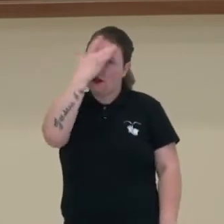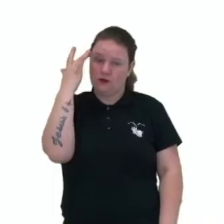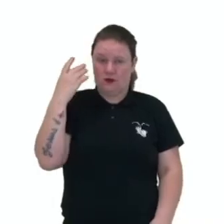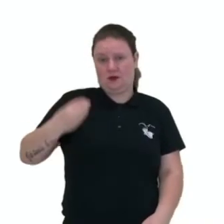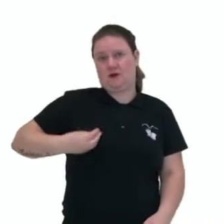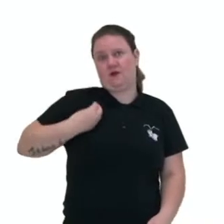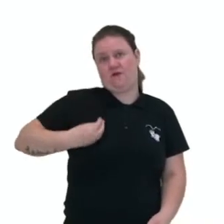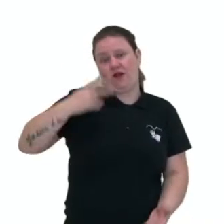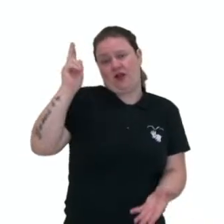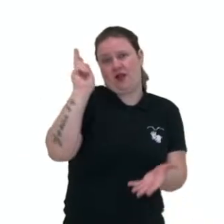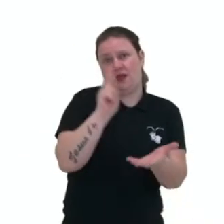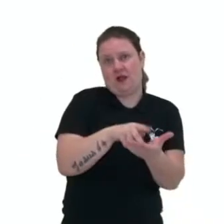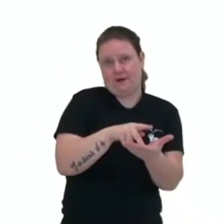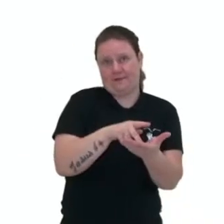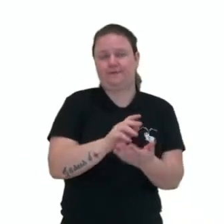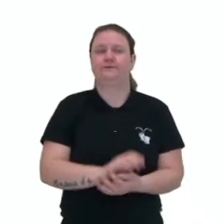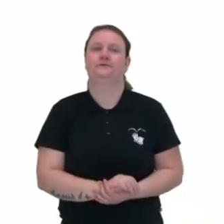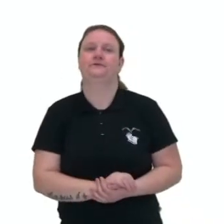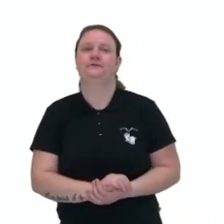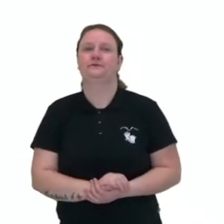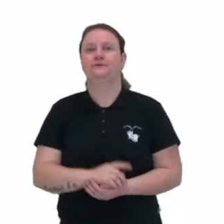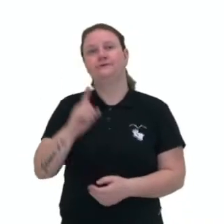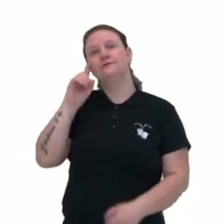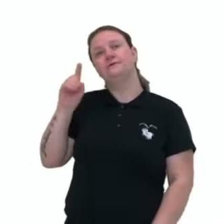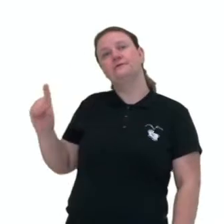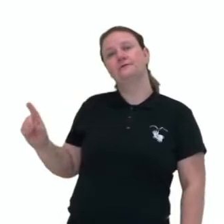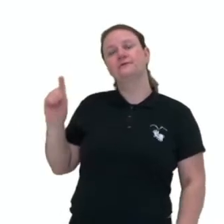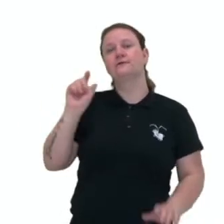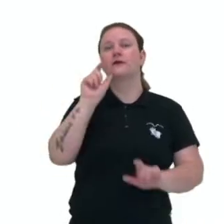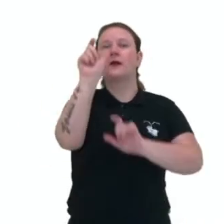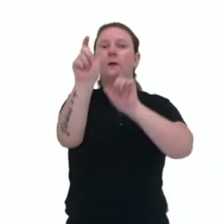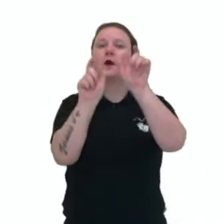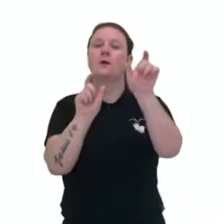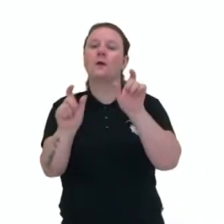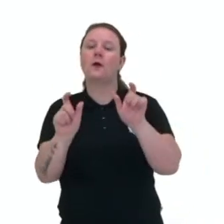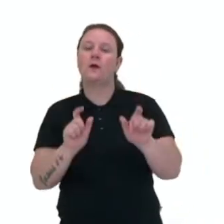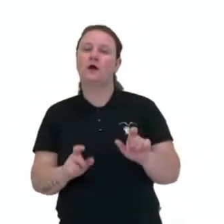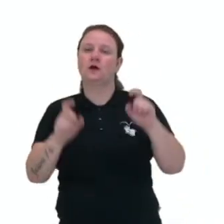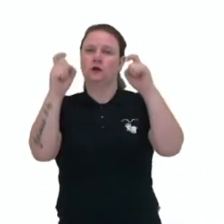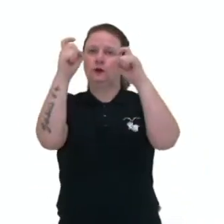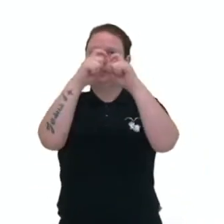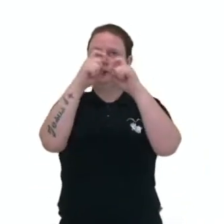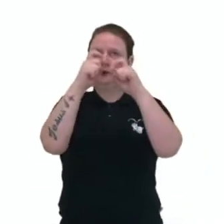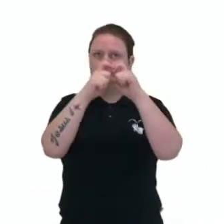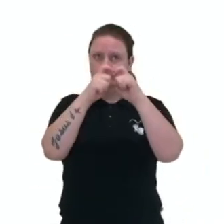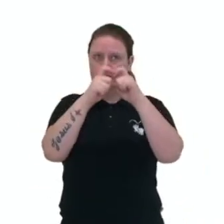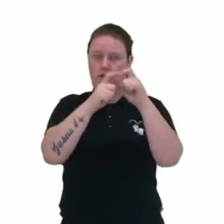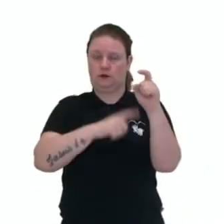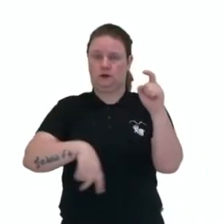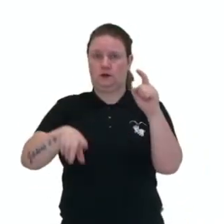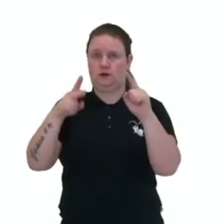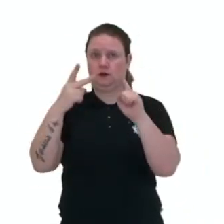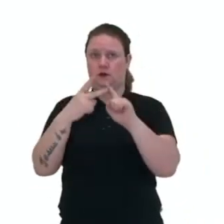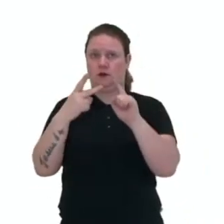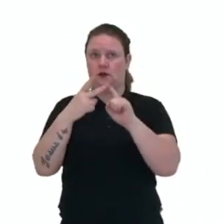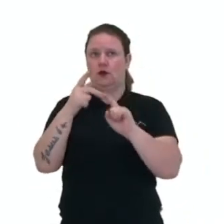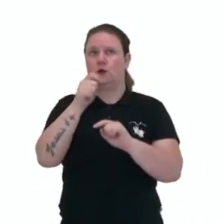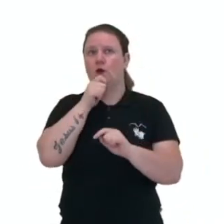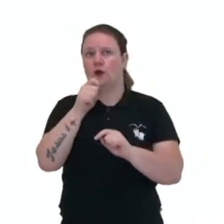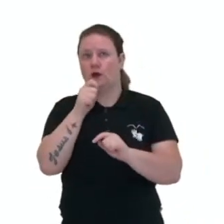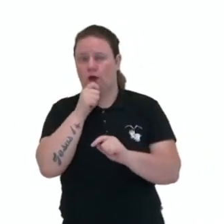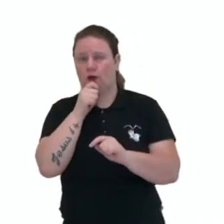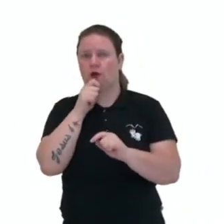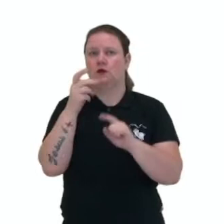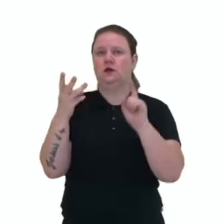música, o autor apresenta uma lista de palavras indicando várias profissões. Por exemplo, super jornalista, super